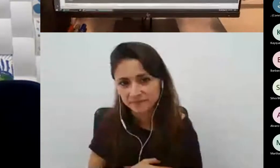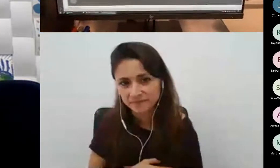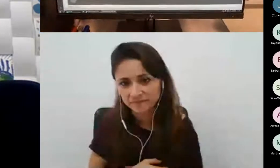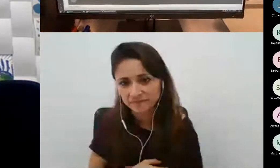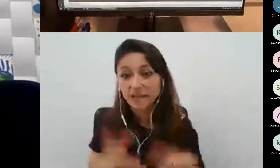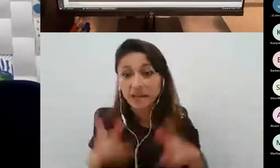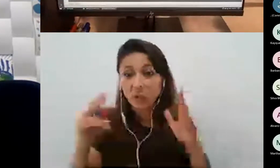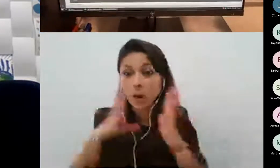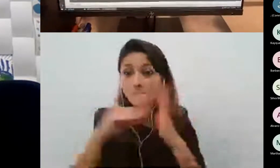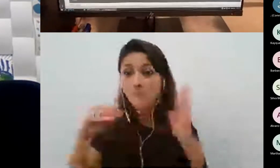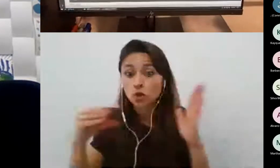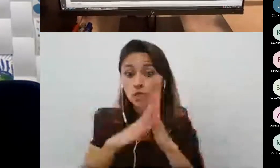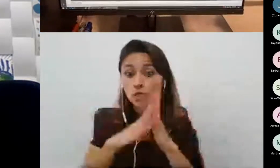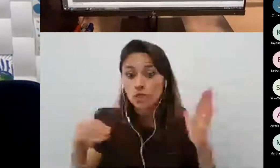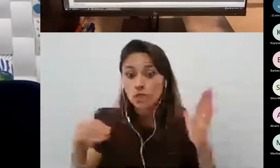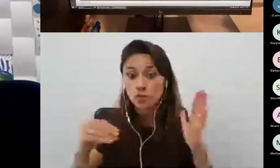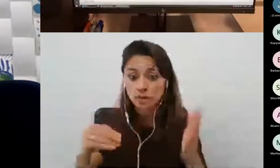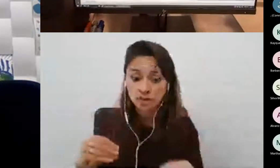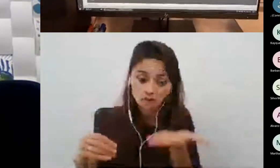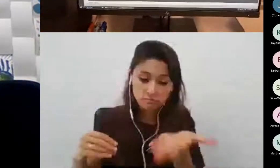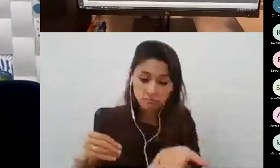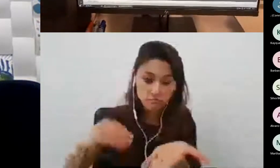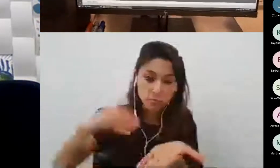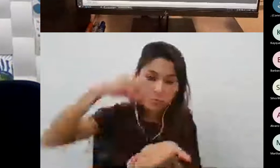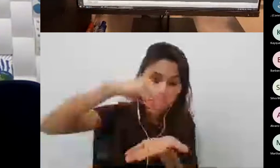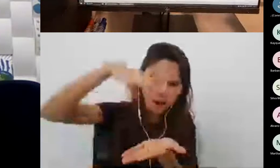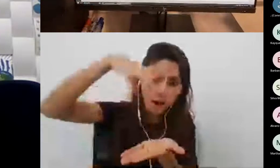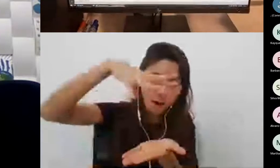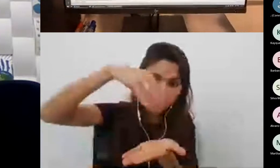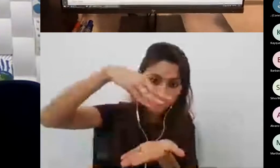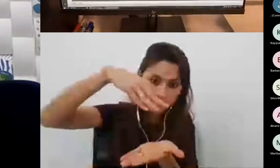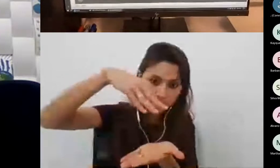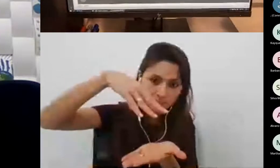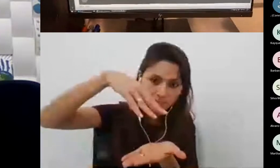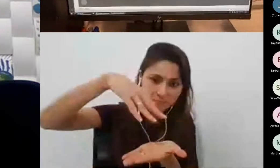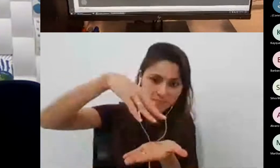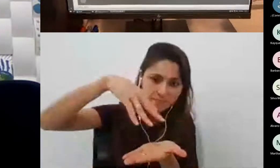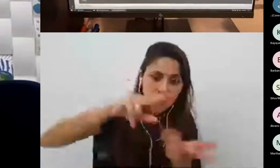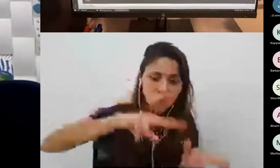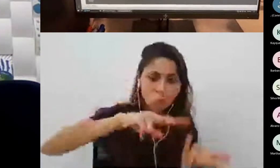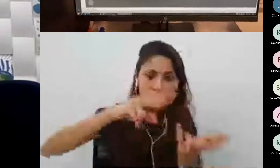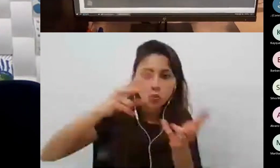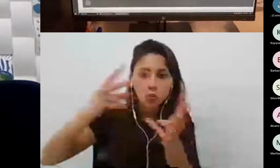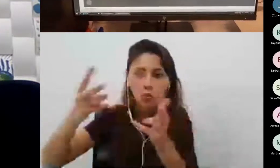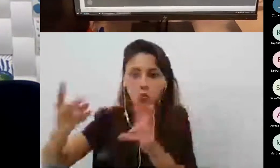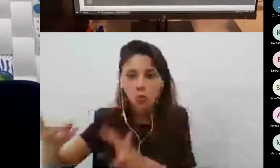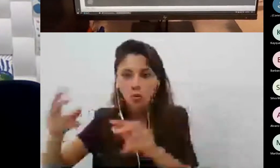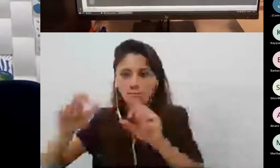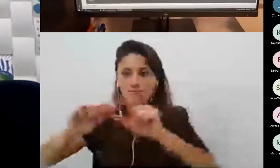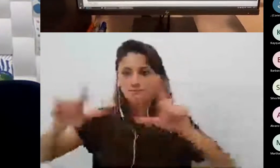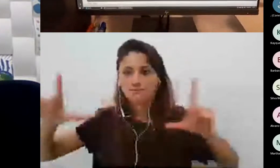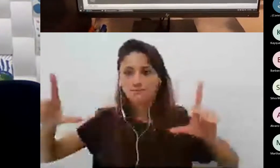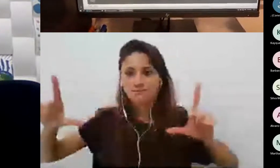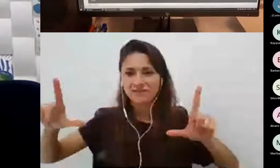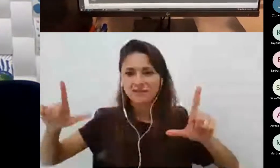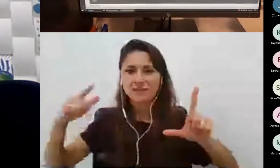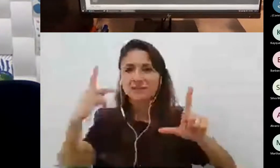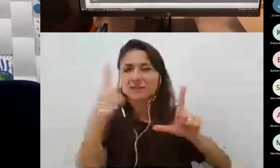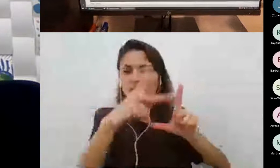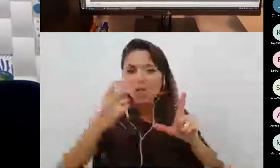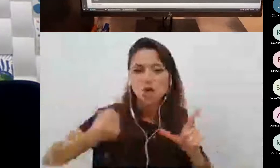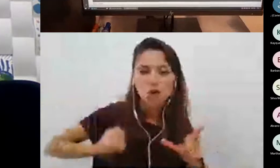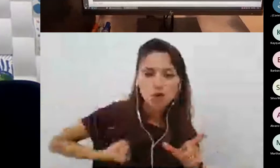modelo, então esse scanner faz uma varredura em todo o design da peça, com todas as características,